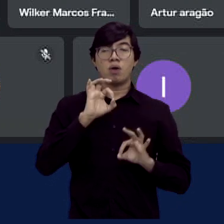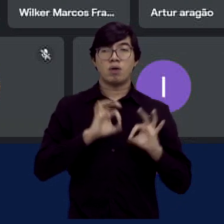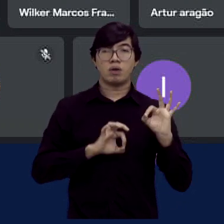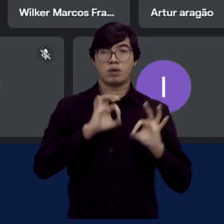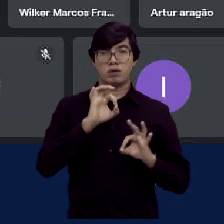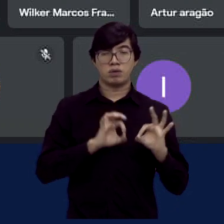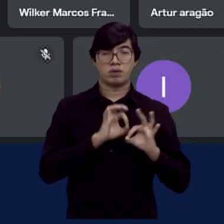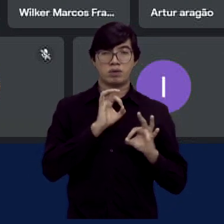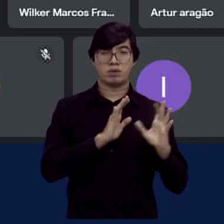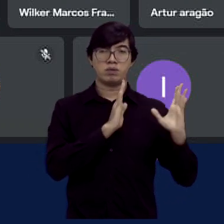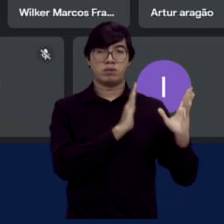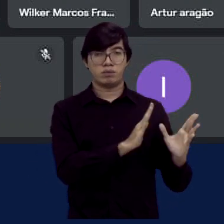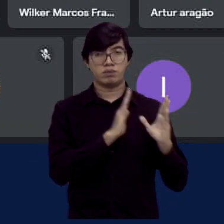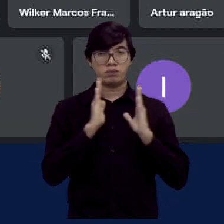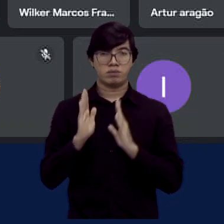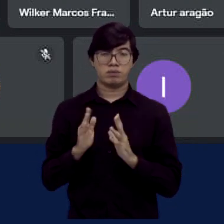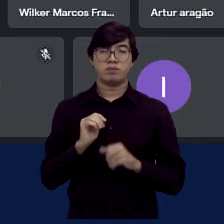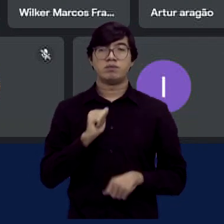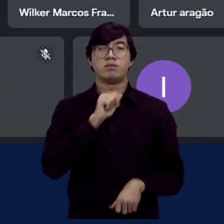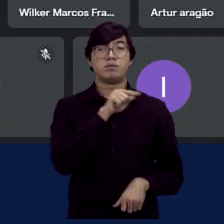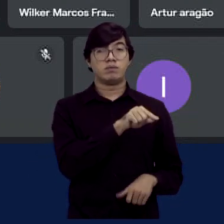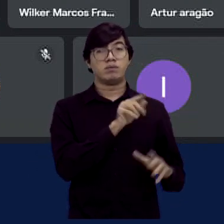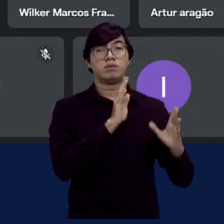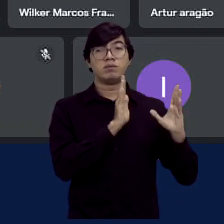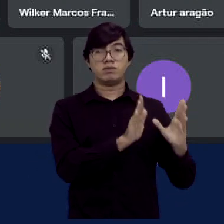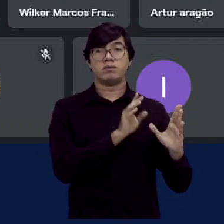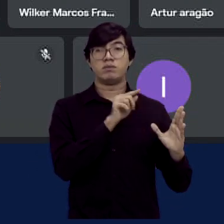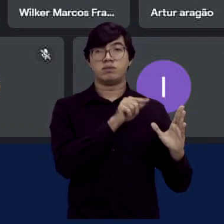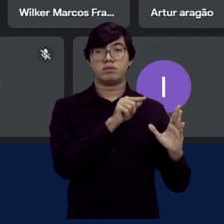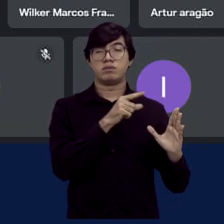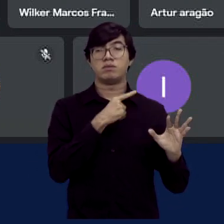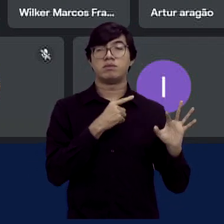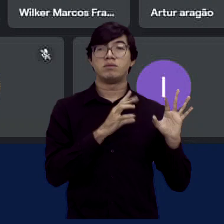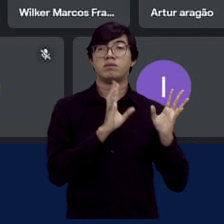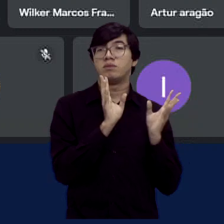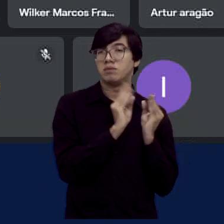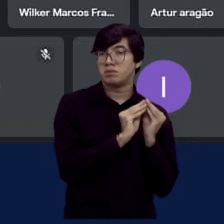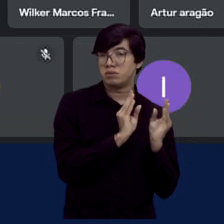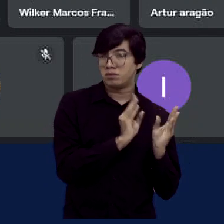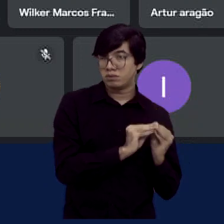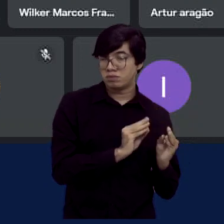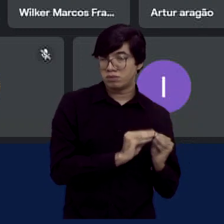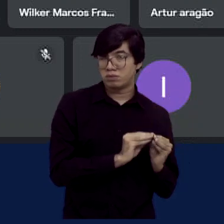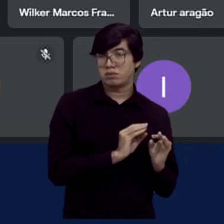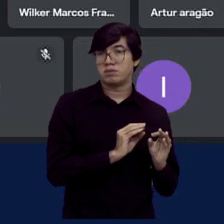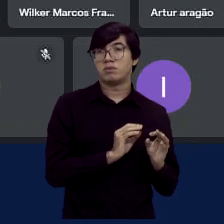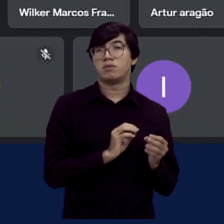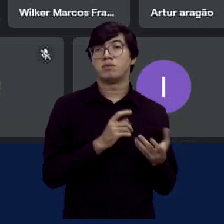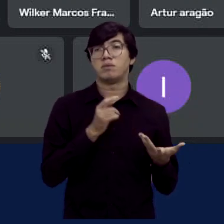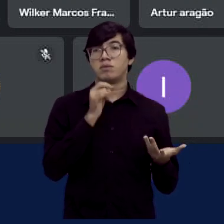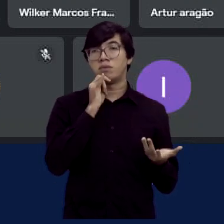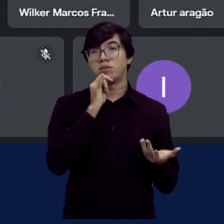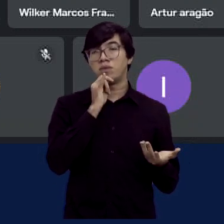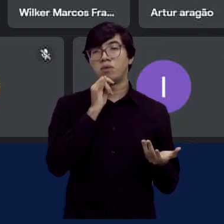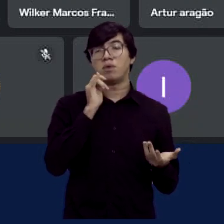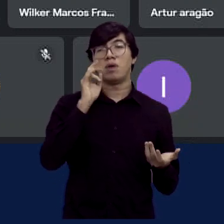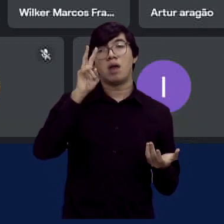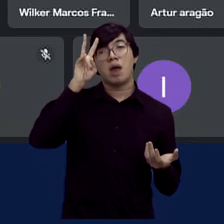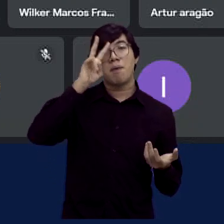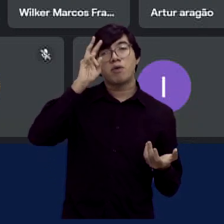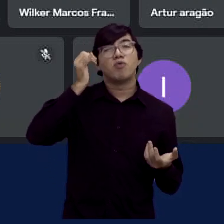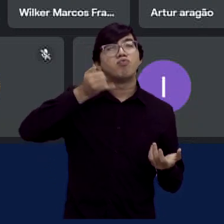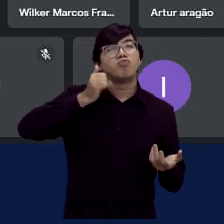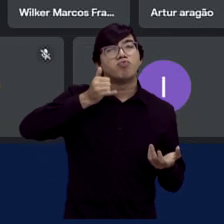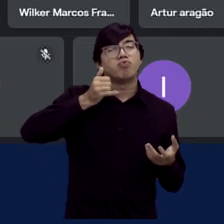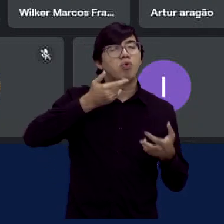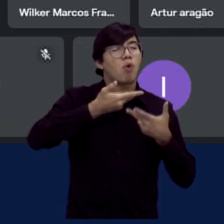momentos chaves. O primeiro deles é o que eu chamo de resumo. Então, eu pego a minha história toda na cabeça e